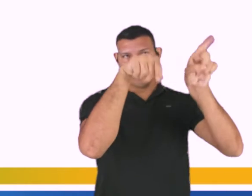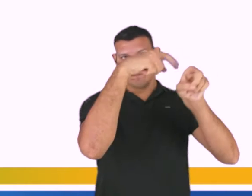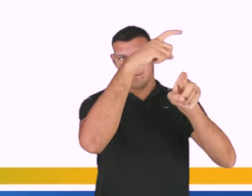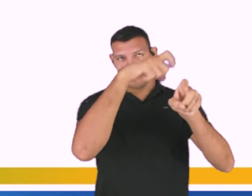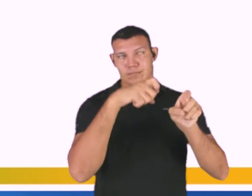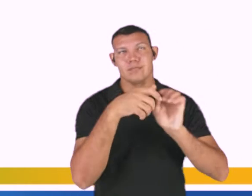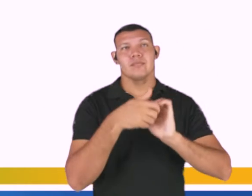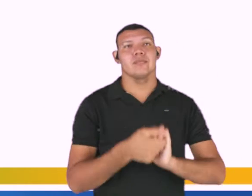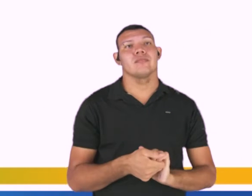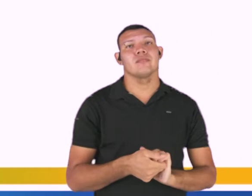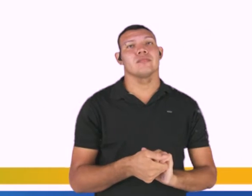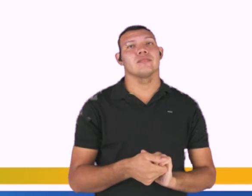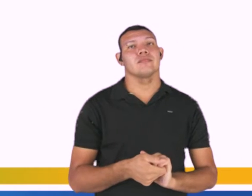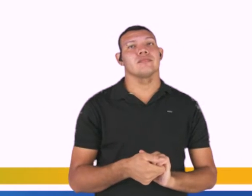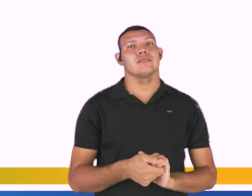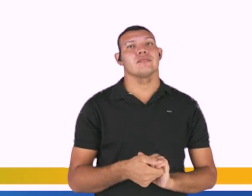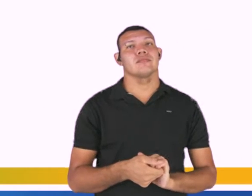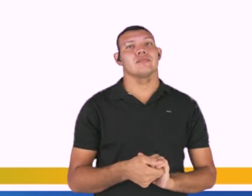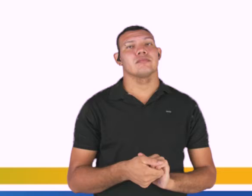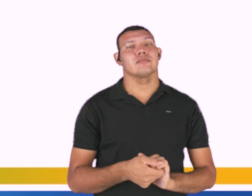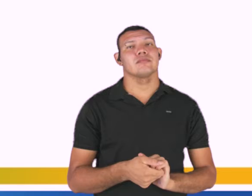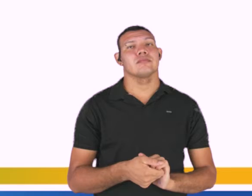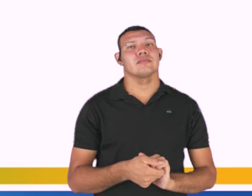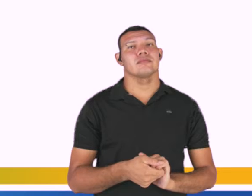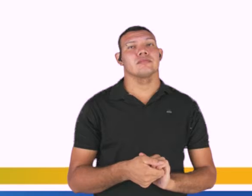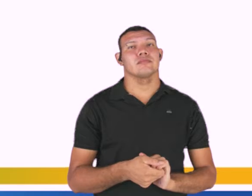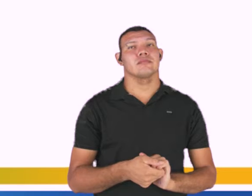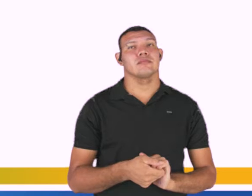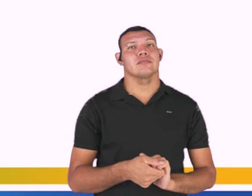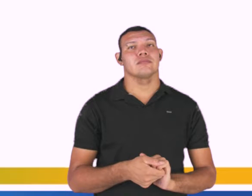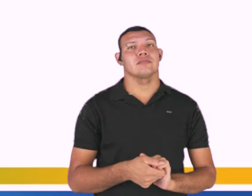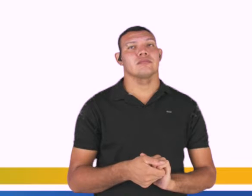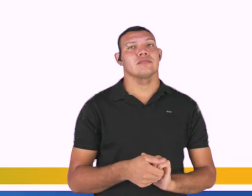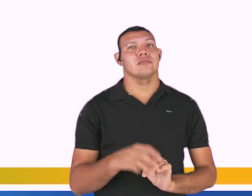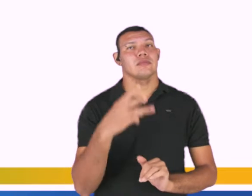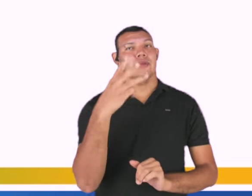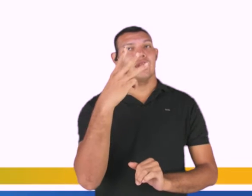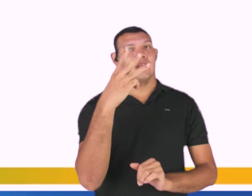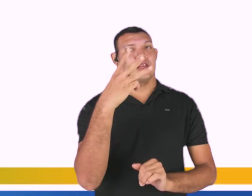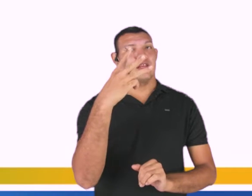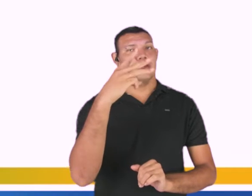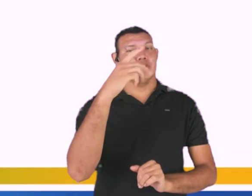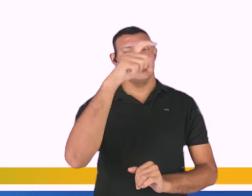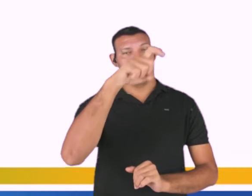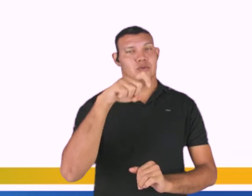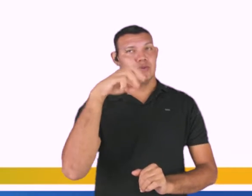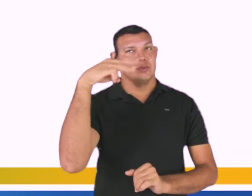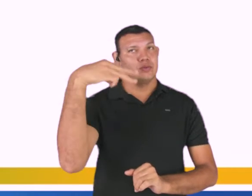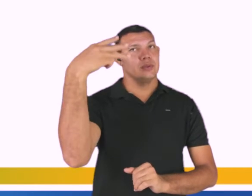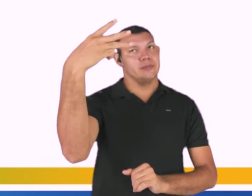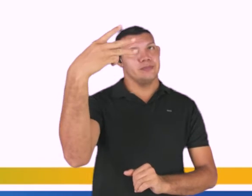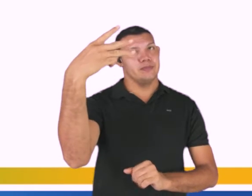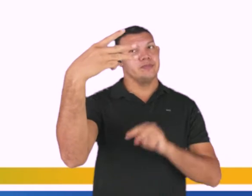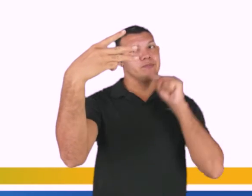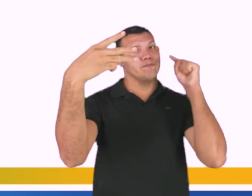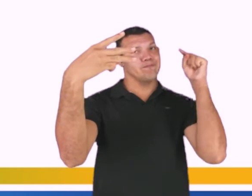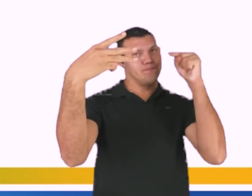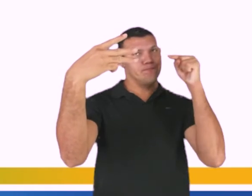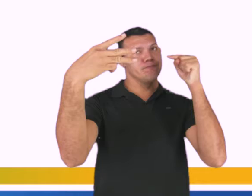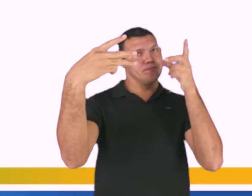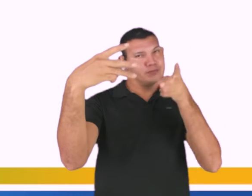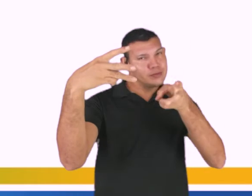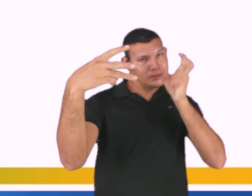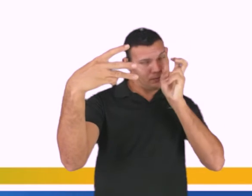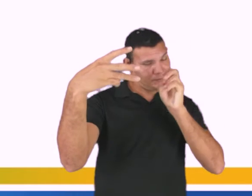ali localizado no termo do terceiro grau, onde nós temos x ao cubo.